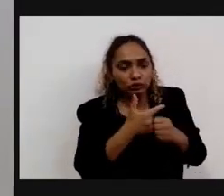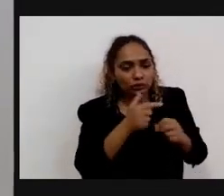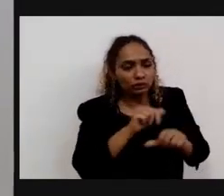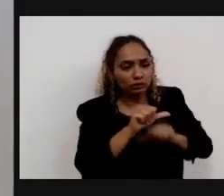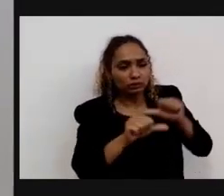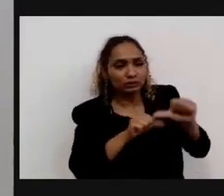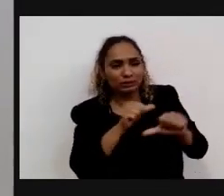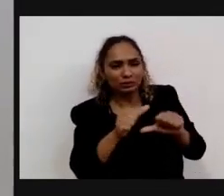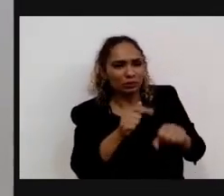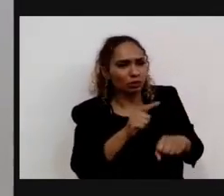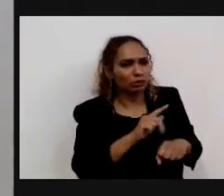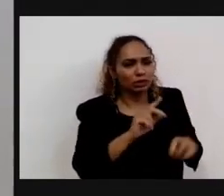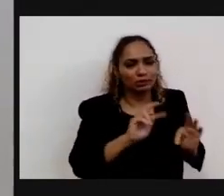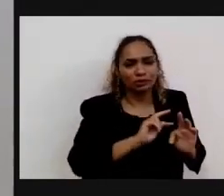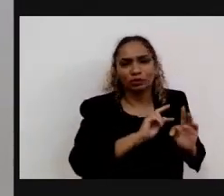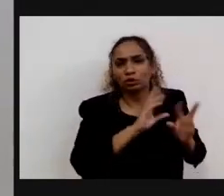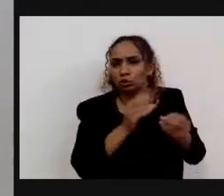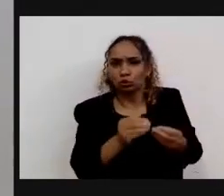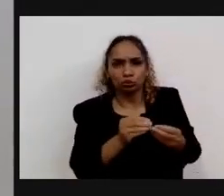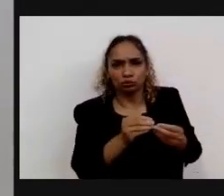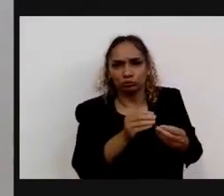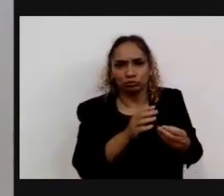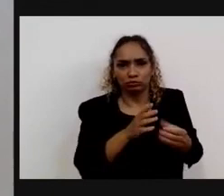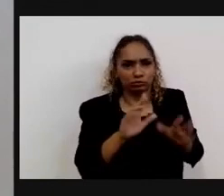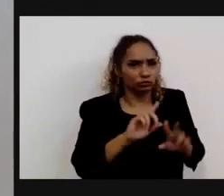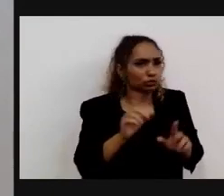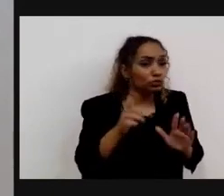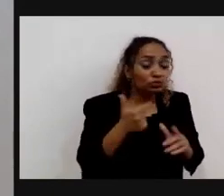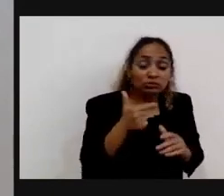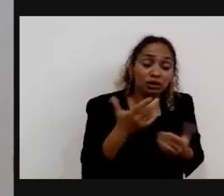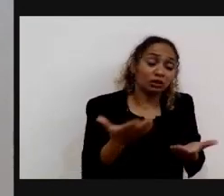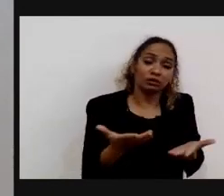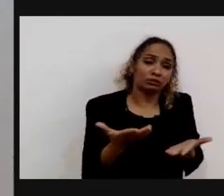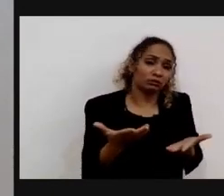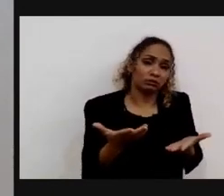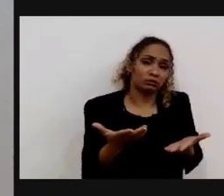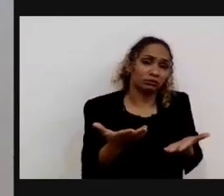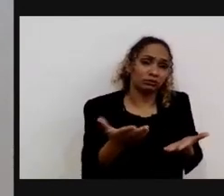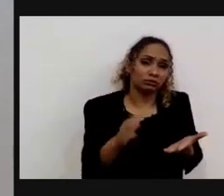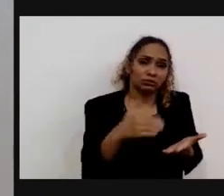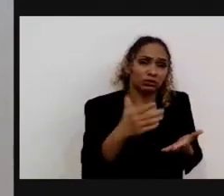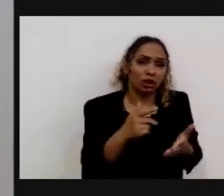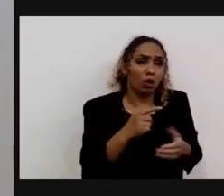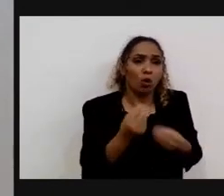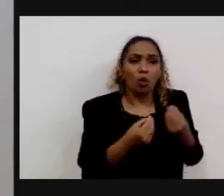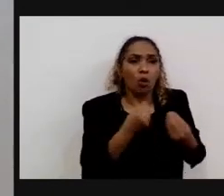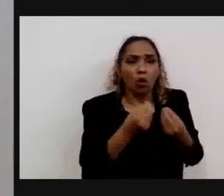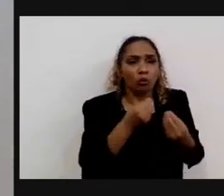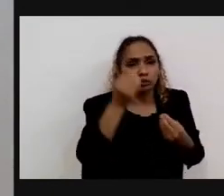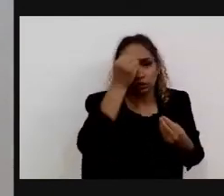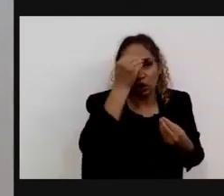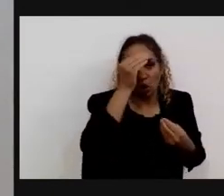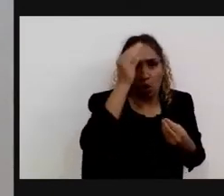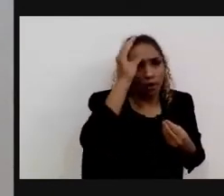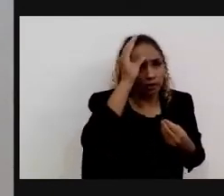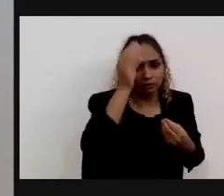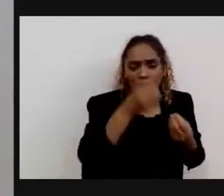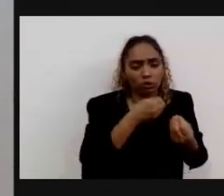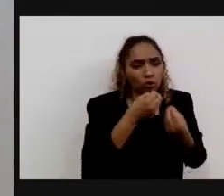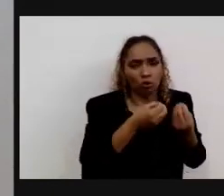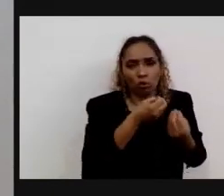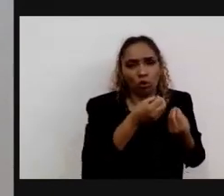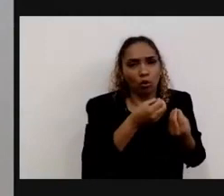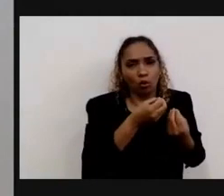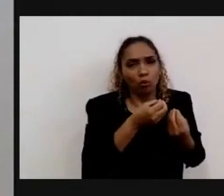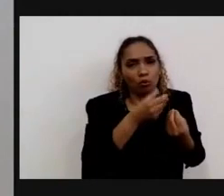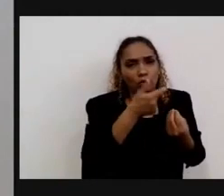sai mudando até o gerente lá da linha de não existe isso gente você não já era conhecimento assim e isso é muito presente